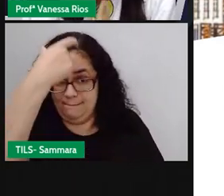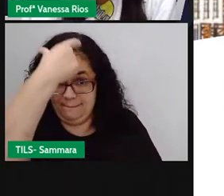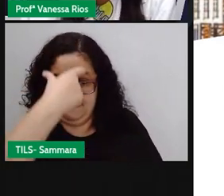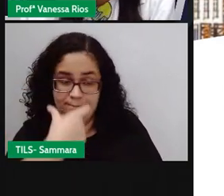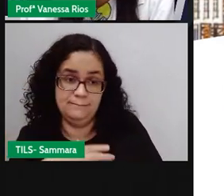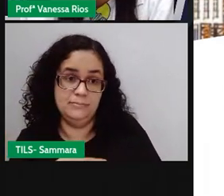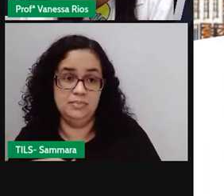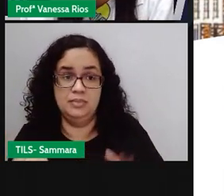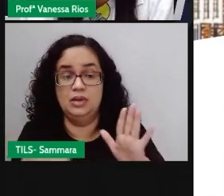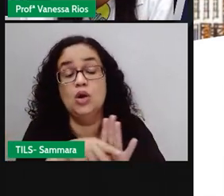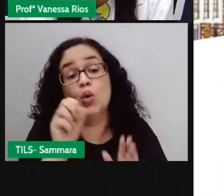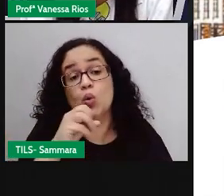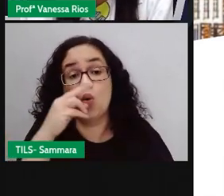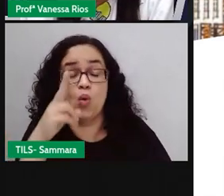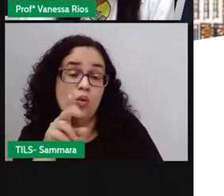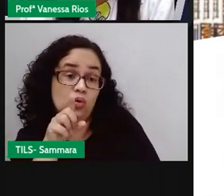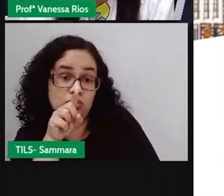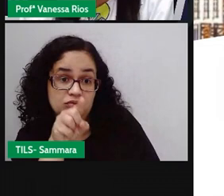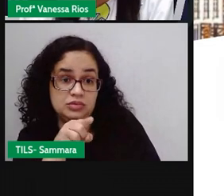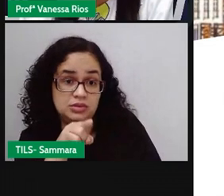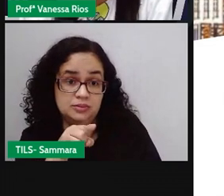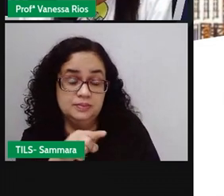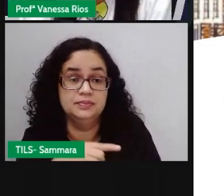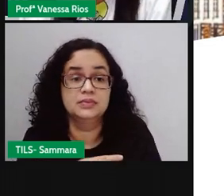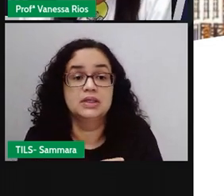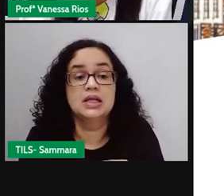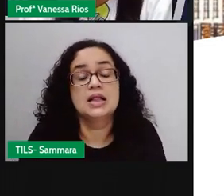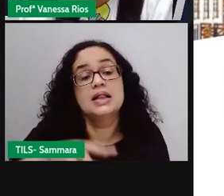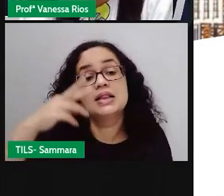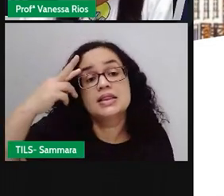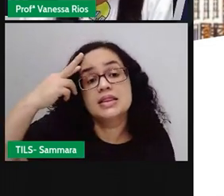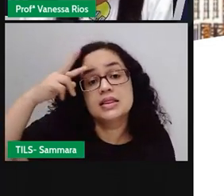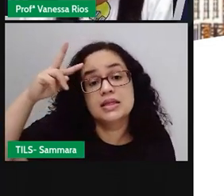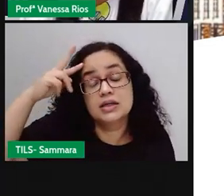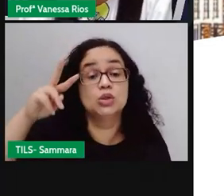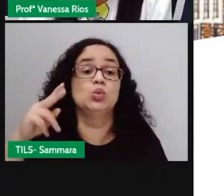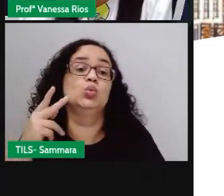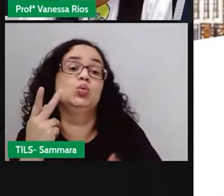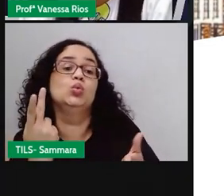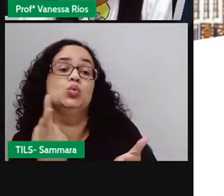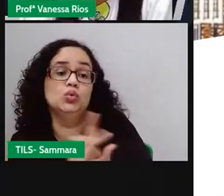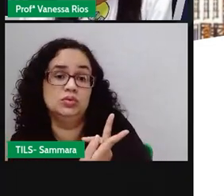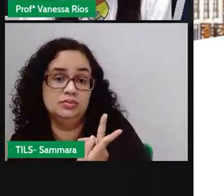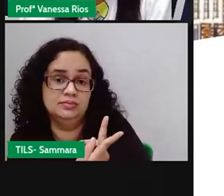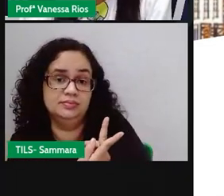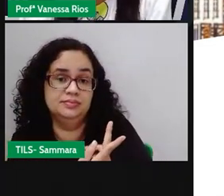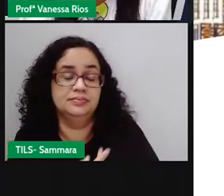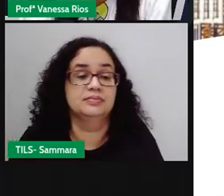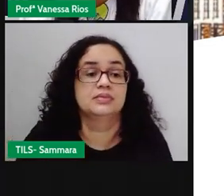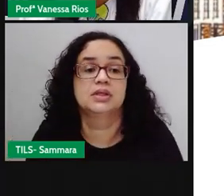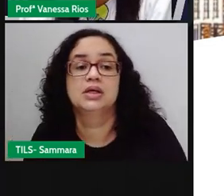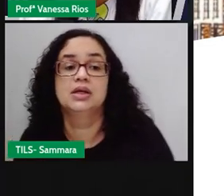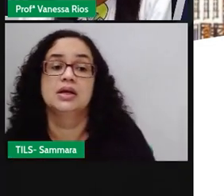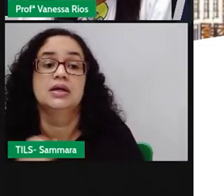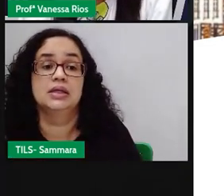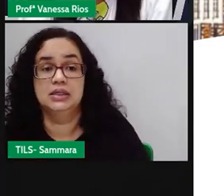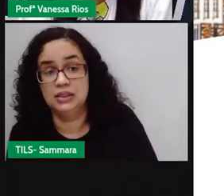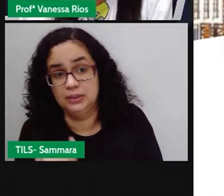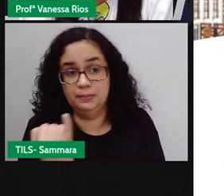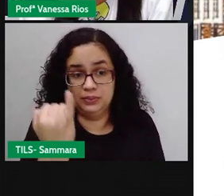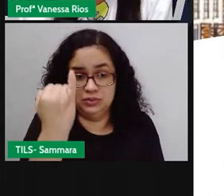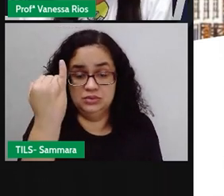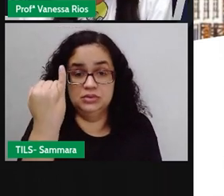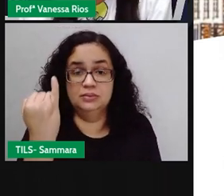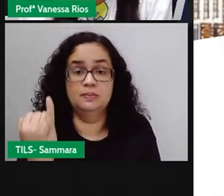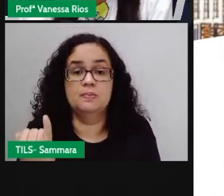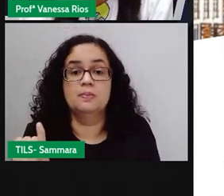ou somente a você, não é? A gente tem aí as lembranças, os acontecimentos, os fatos importantes